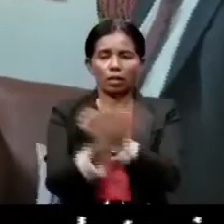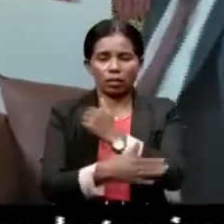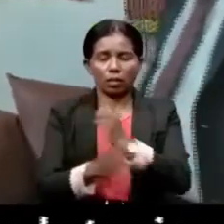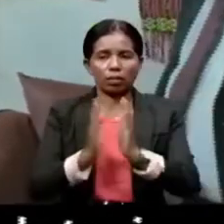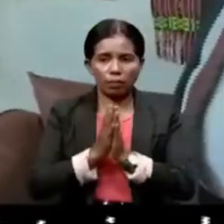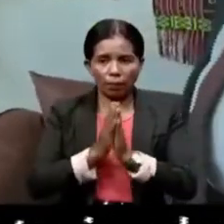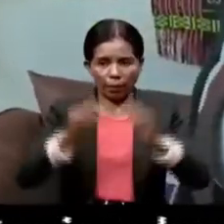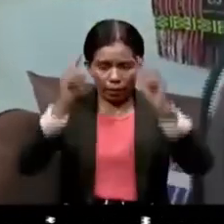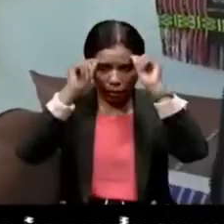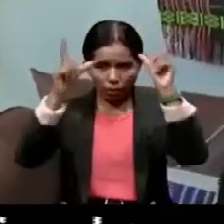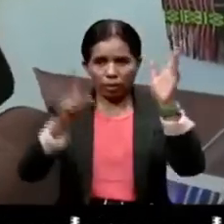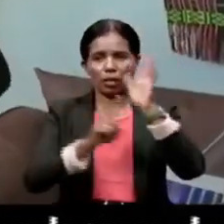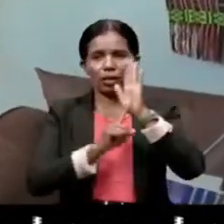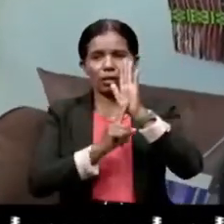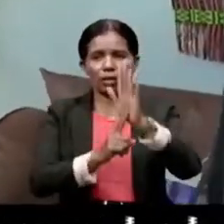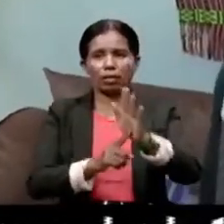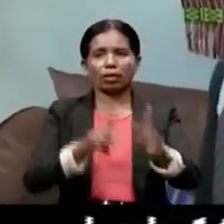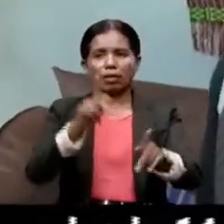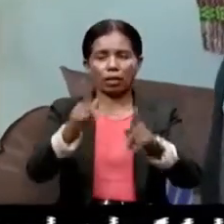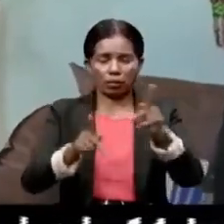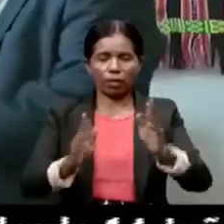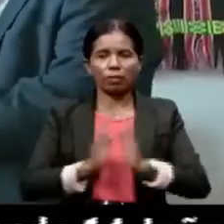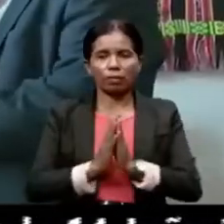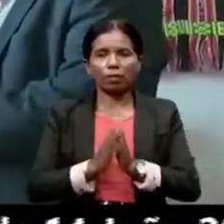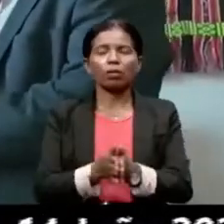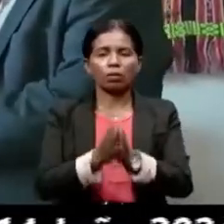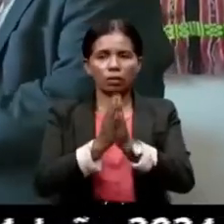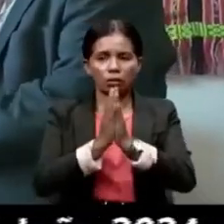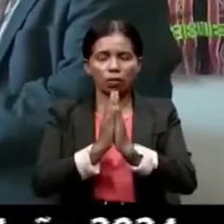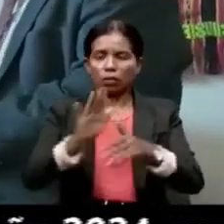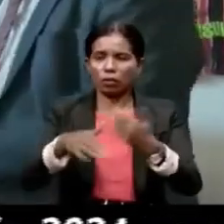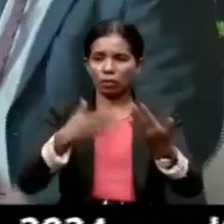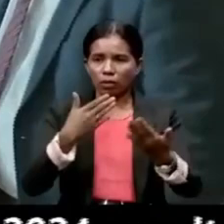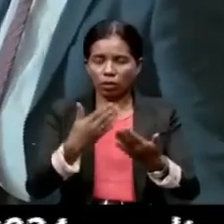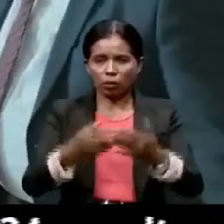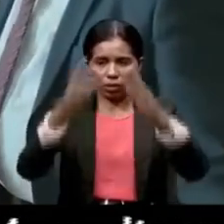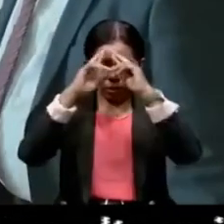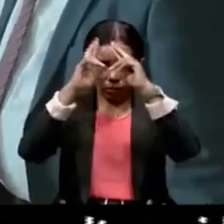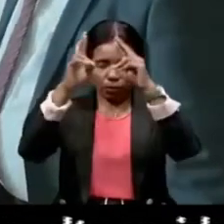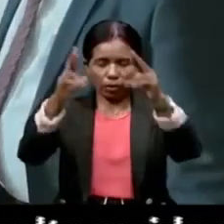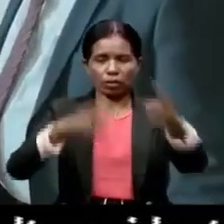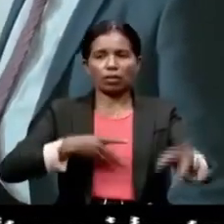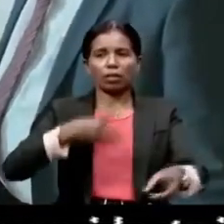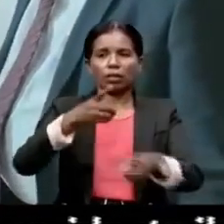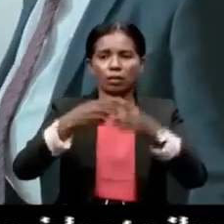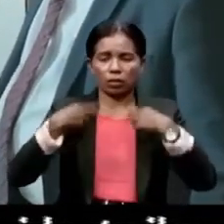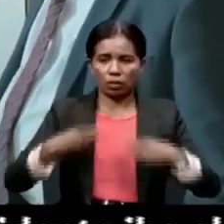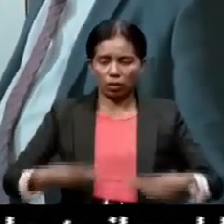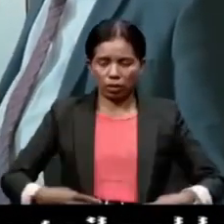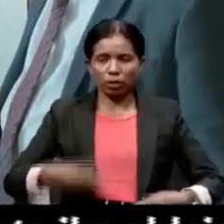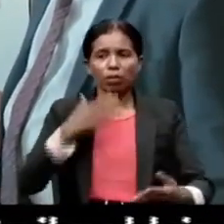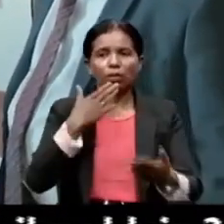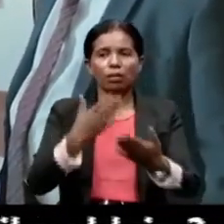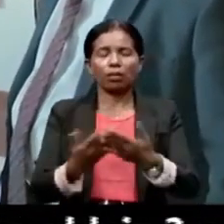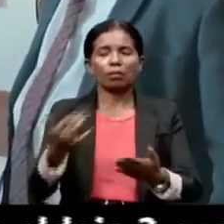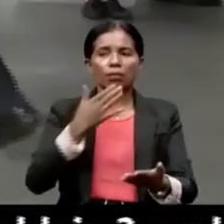Timor at solidari povu myanmar husu Junta Militar respeita Dire umus Buka Solon ida